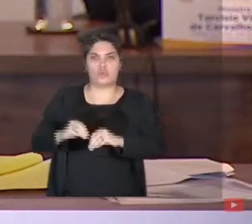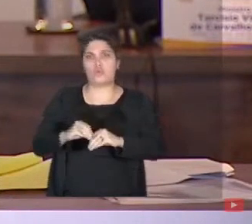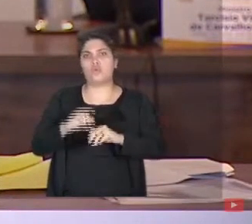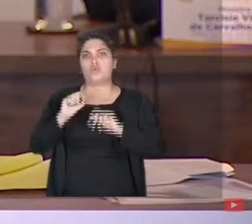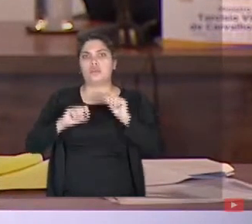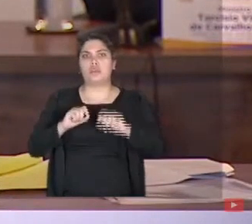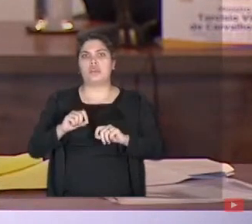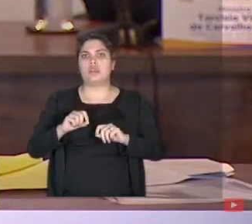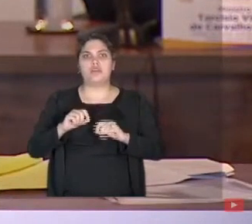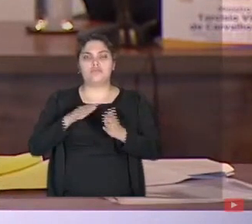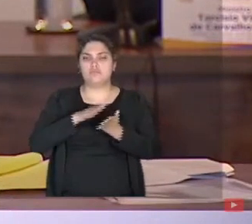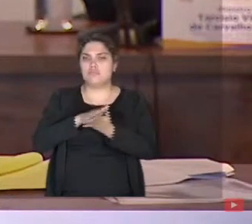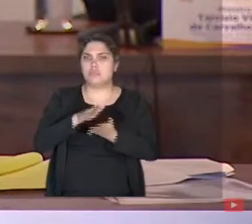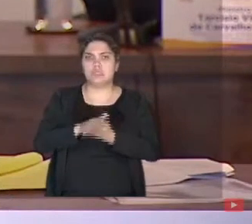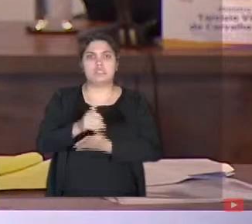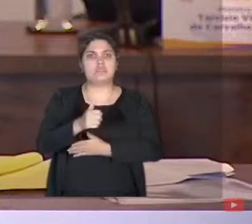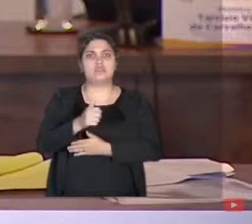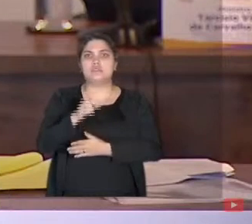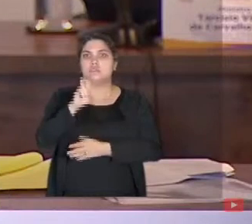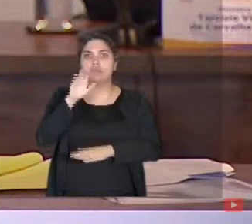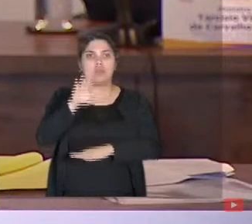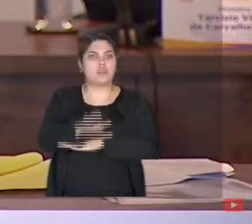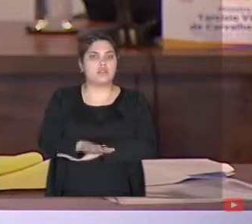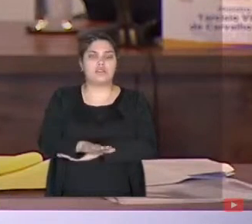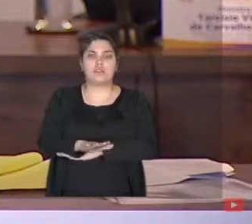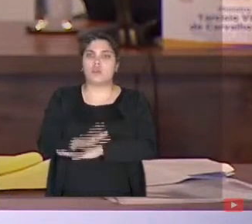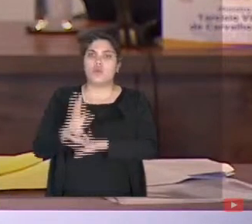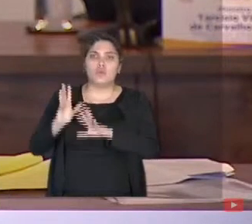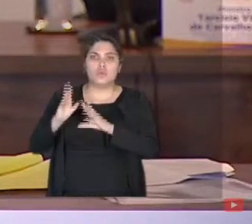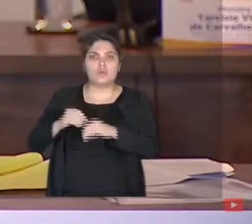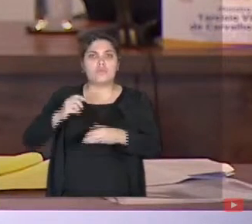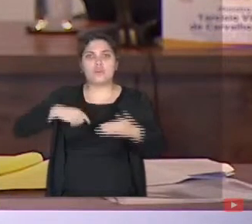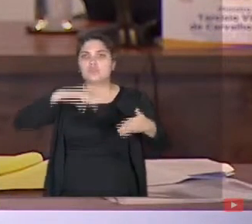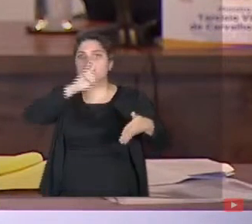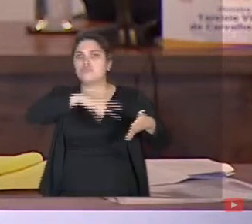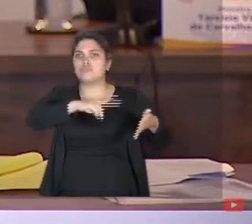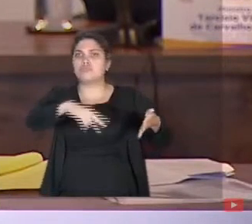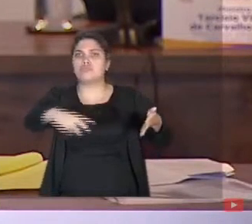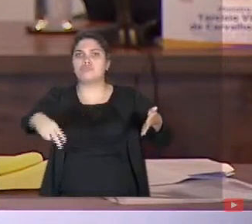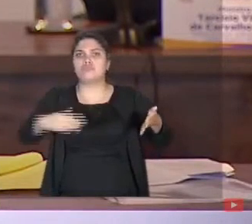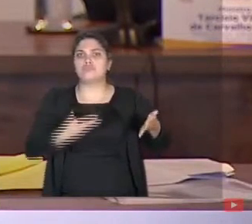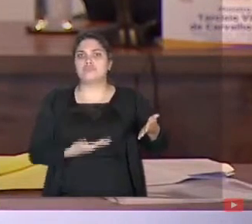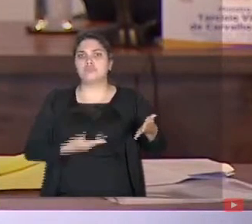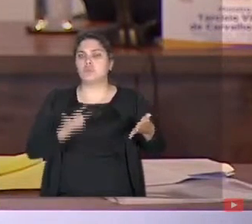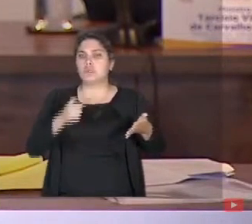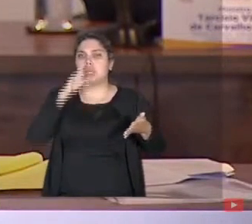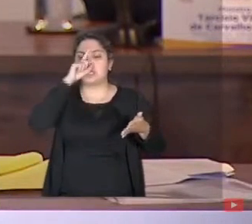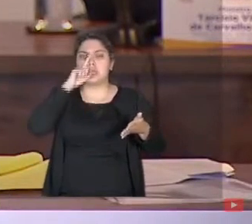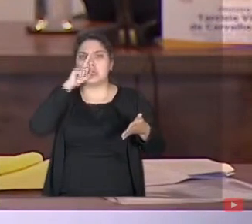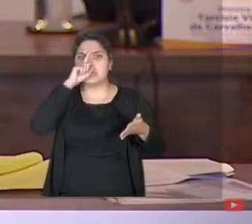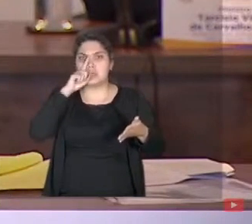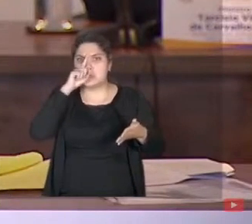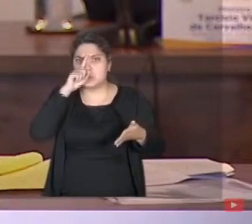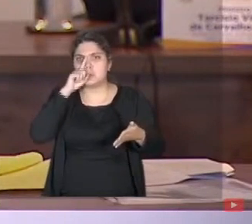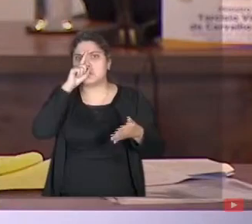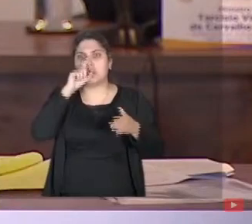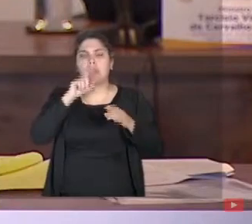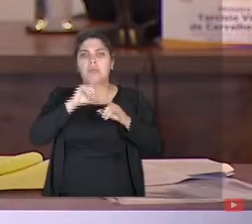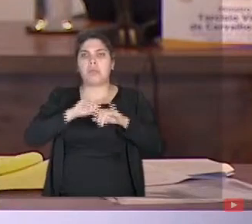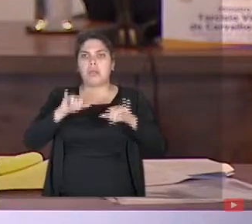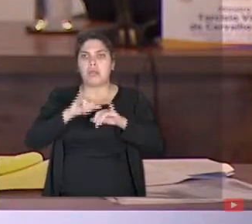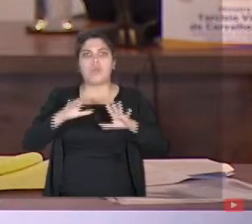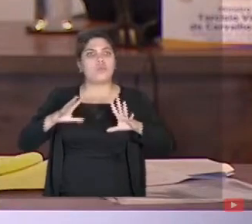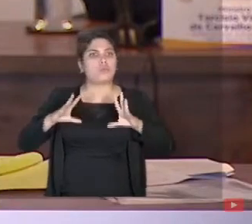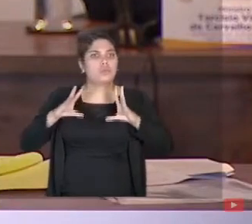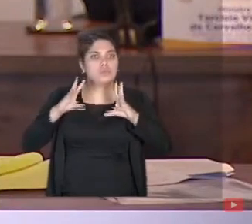saiu às 17 horas. Todo mundo pode conferir. Portanto, não há nenhum risco de fraude, a transparência é total, todas